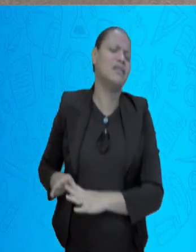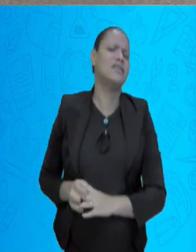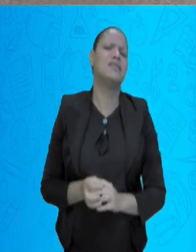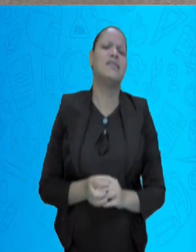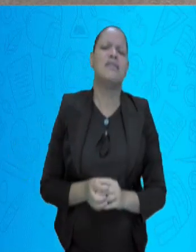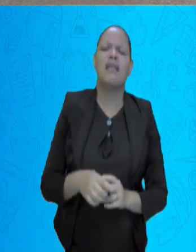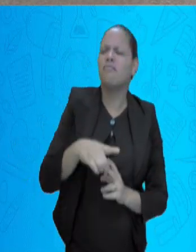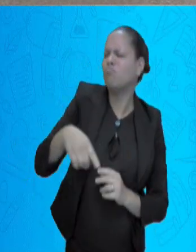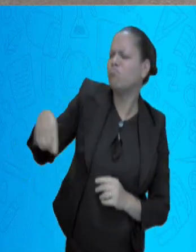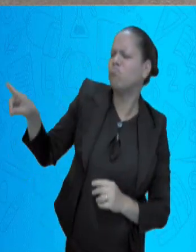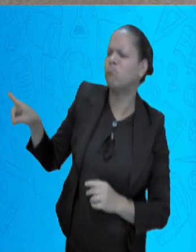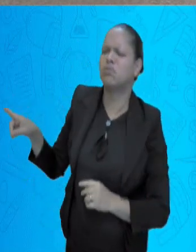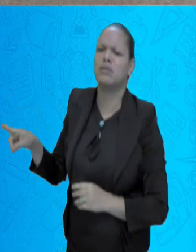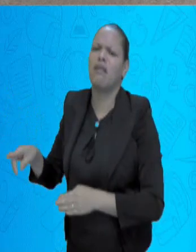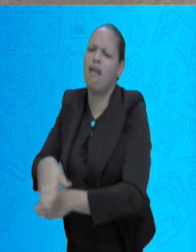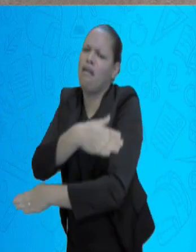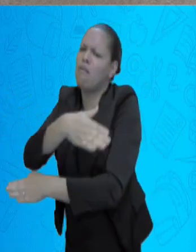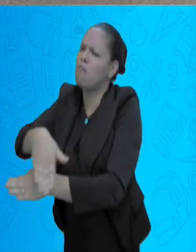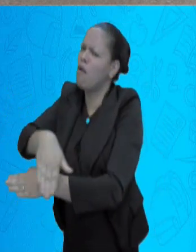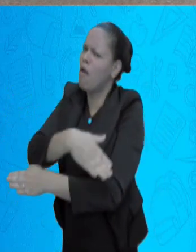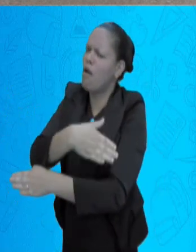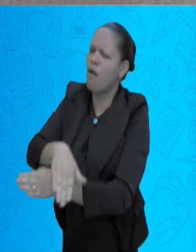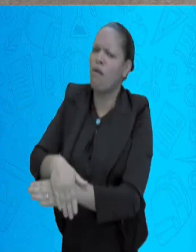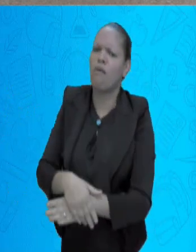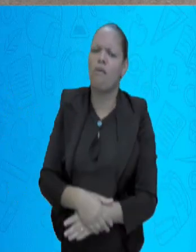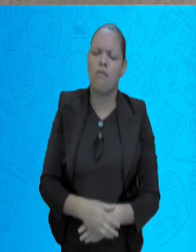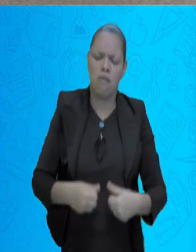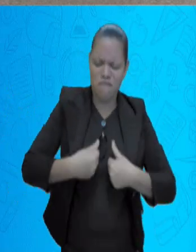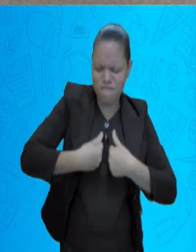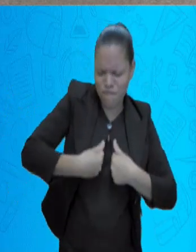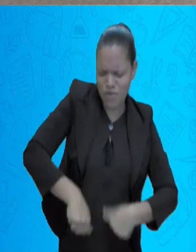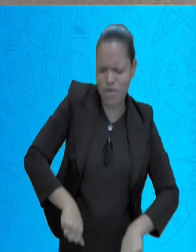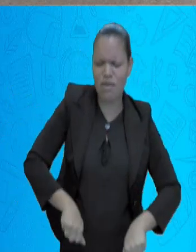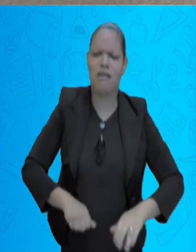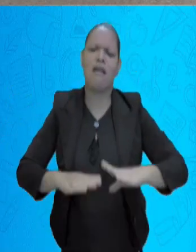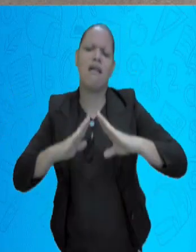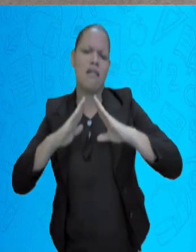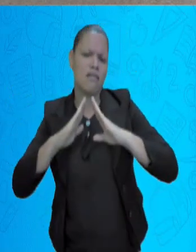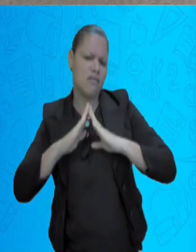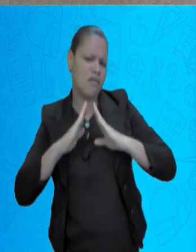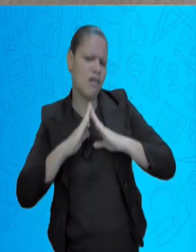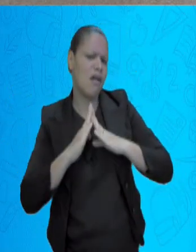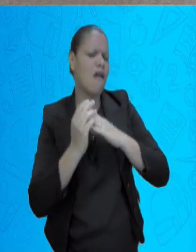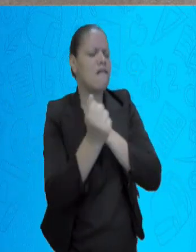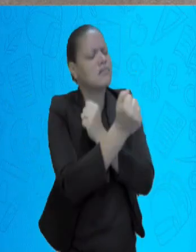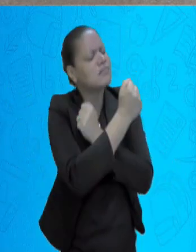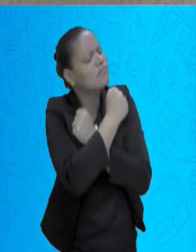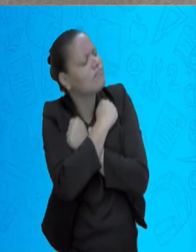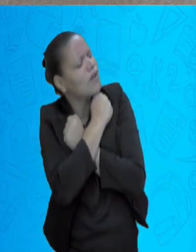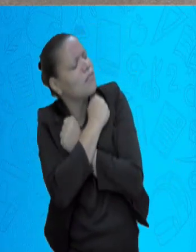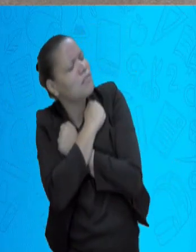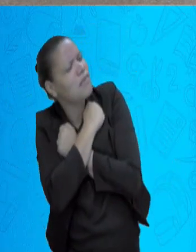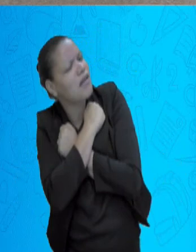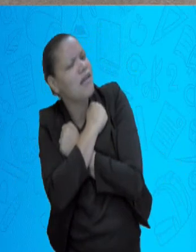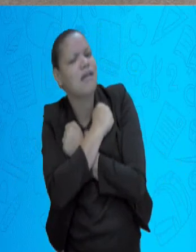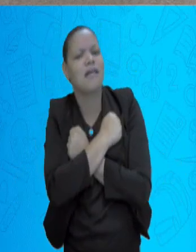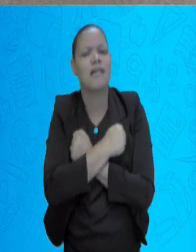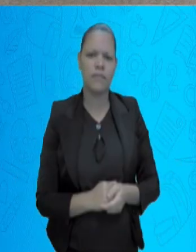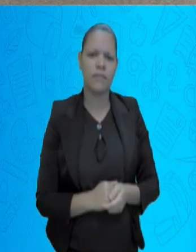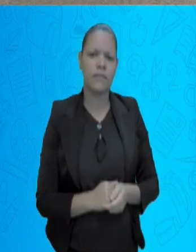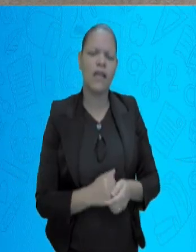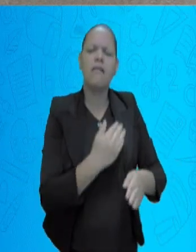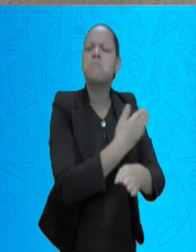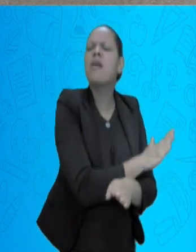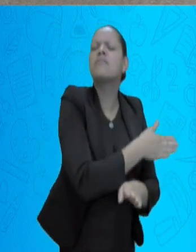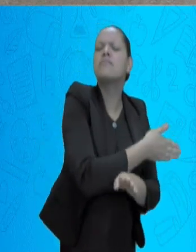estudar, brincar, curtir a família. Um abraço forte para todo mundo e até a próxima aula.